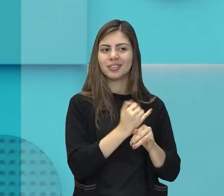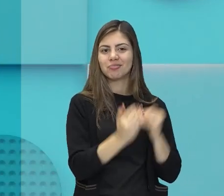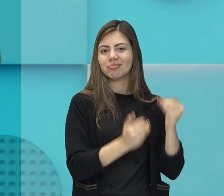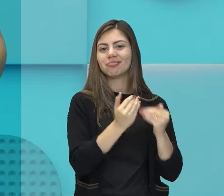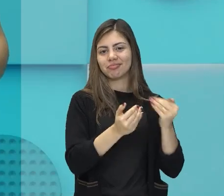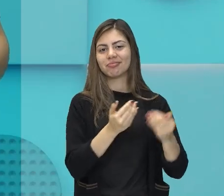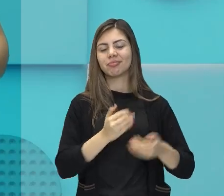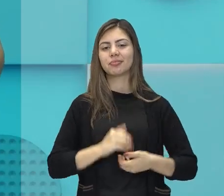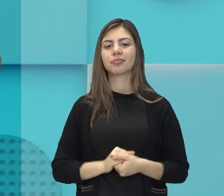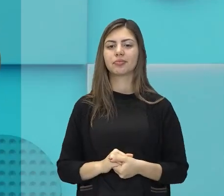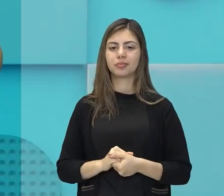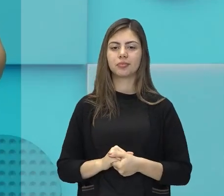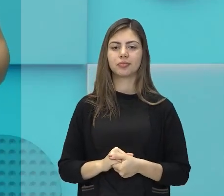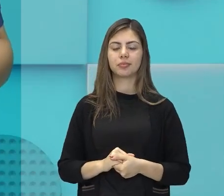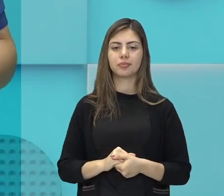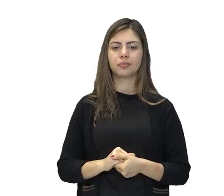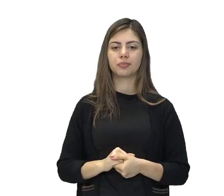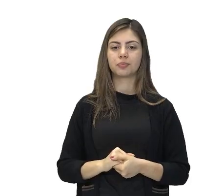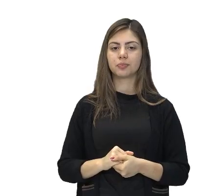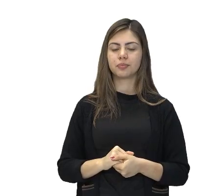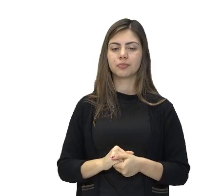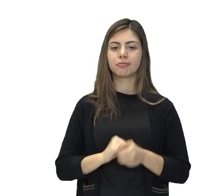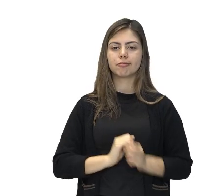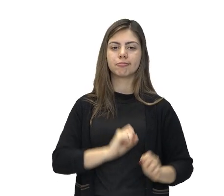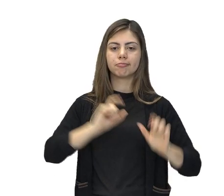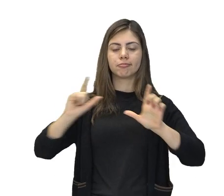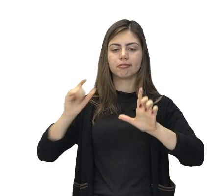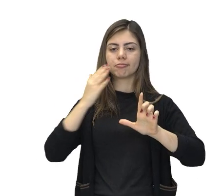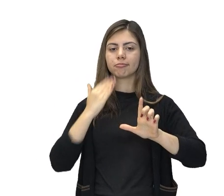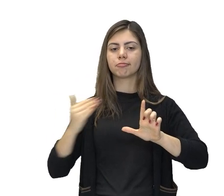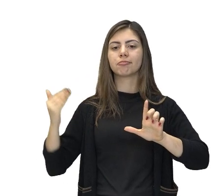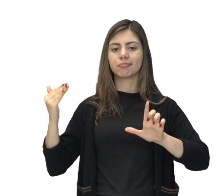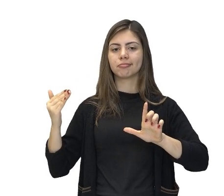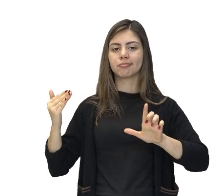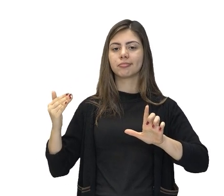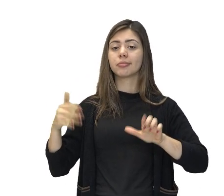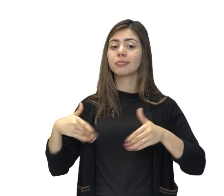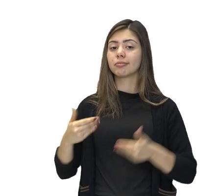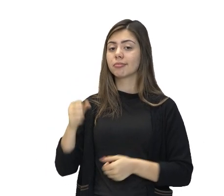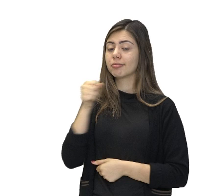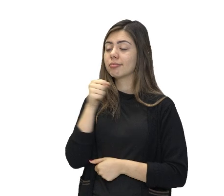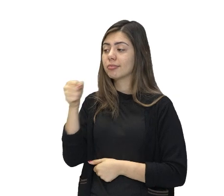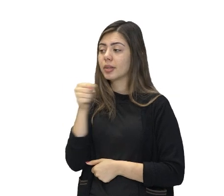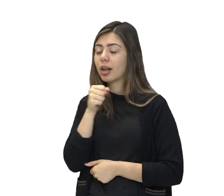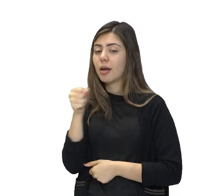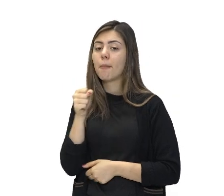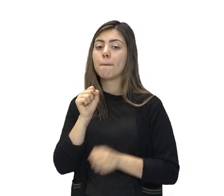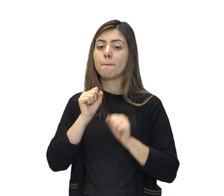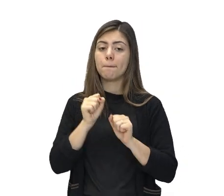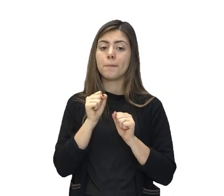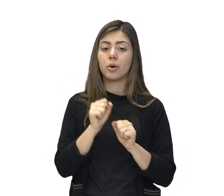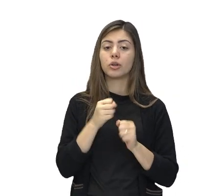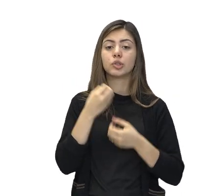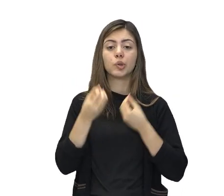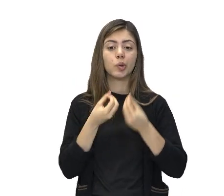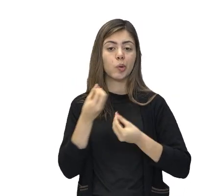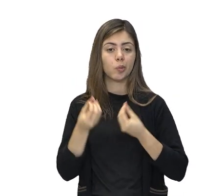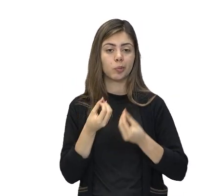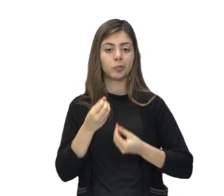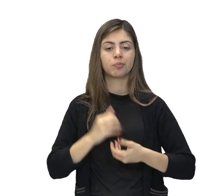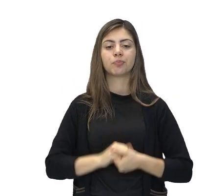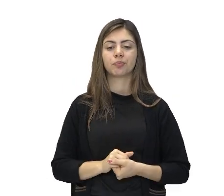Vamos avançar? Olhem aí na nossa cartela. A entrevista pode também se caracterizar porque